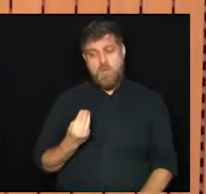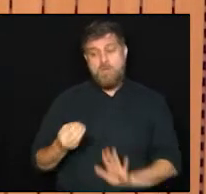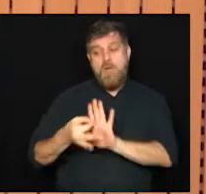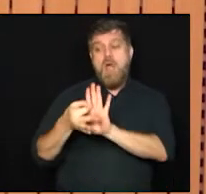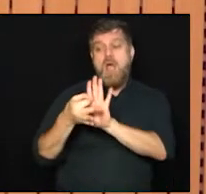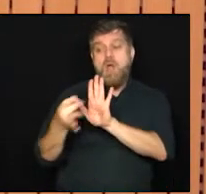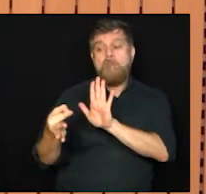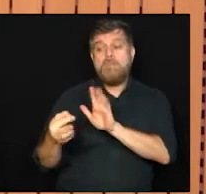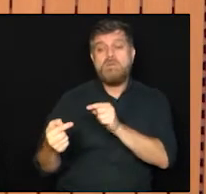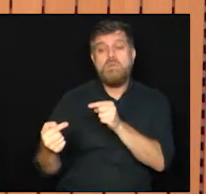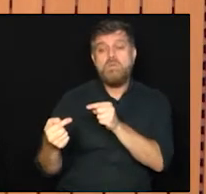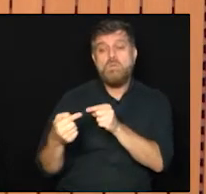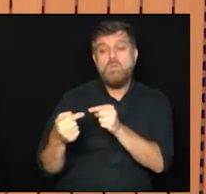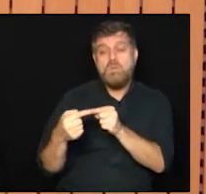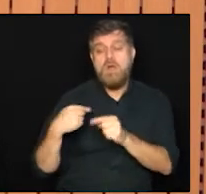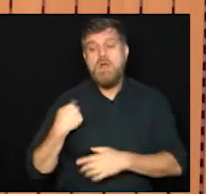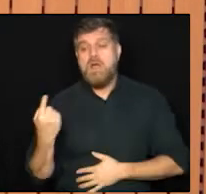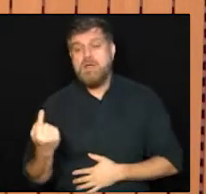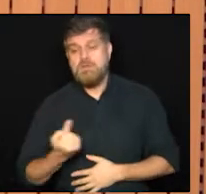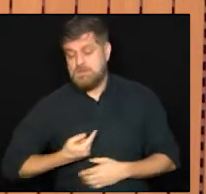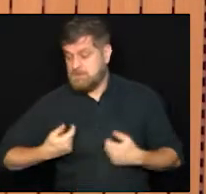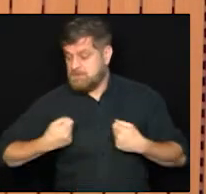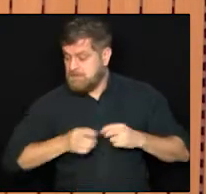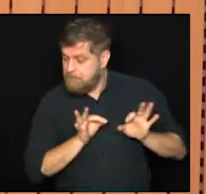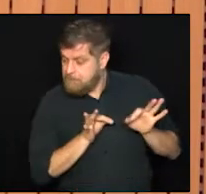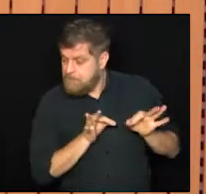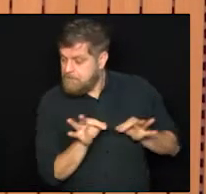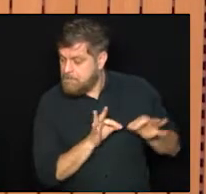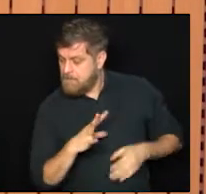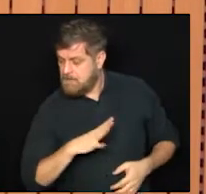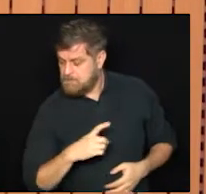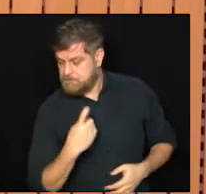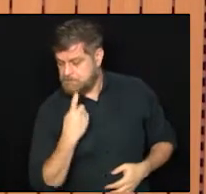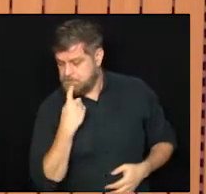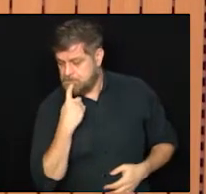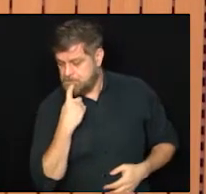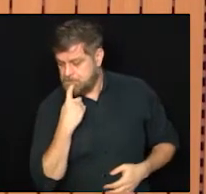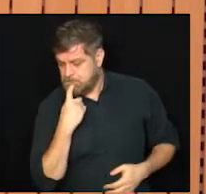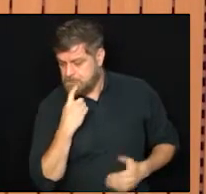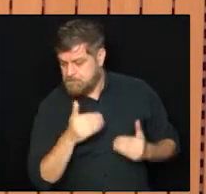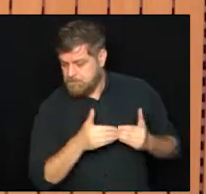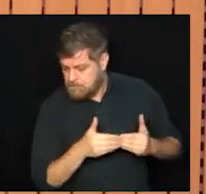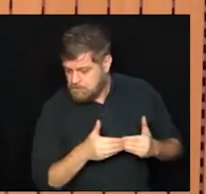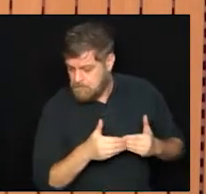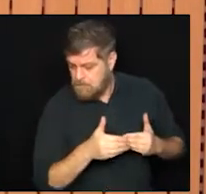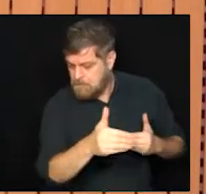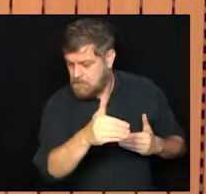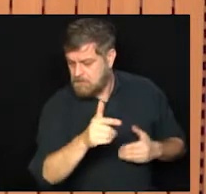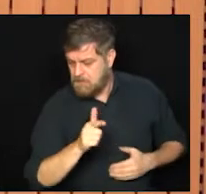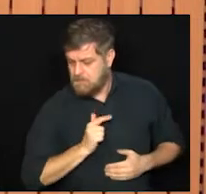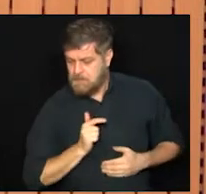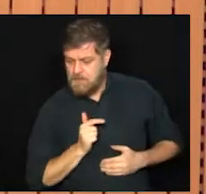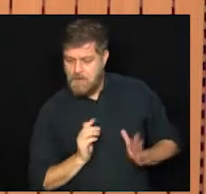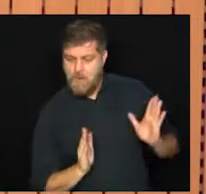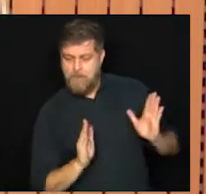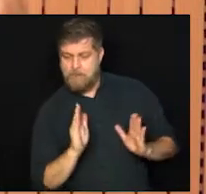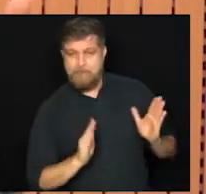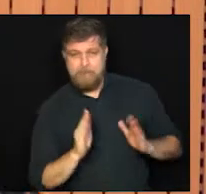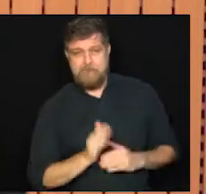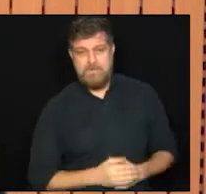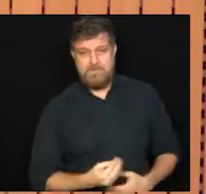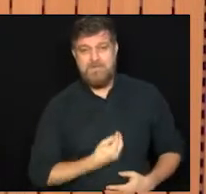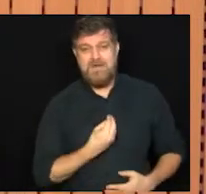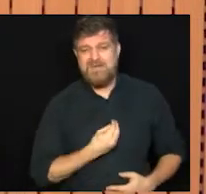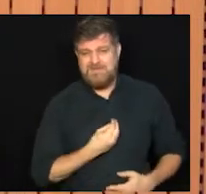setor, a gente deve preparar Campinas para o novo normal, vamos chamar assim, né? Como é que a